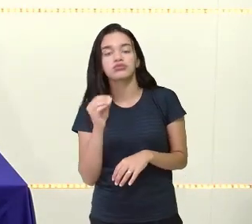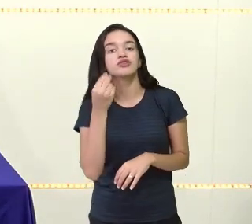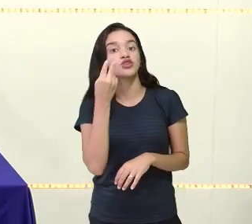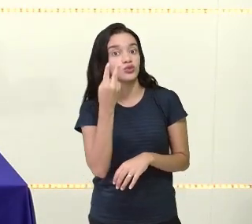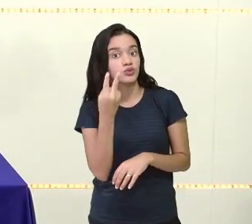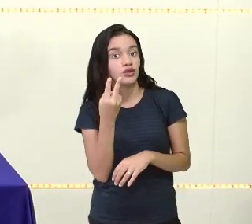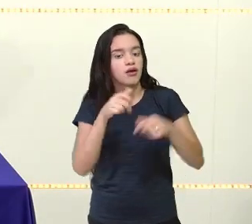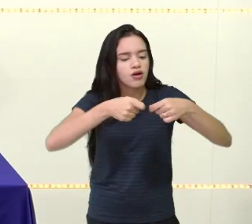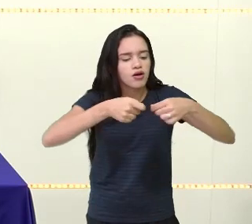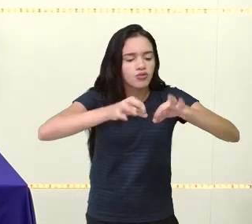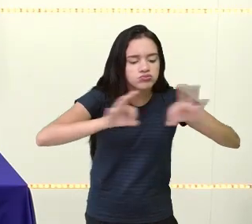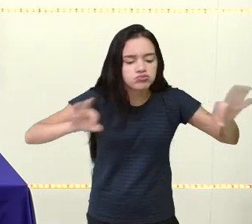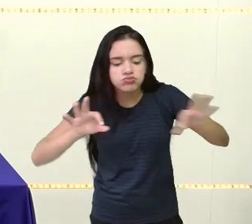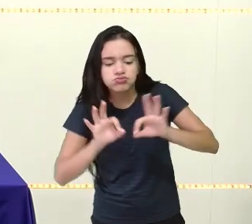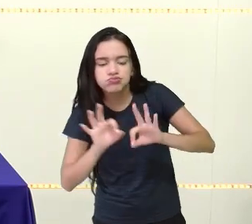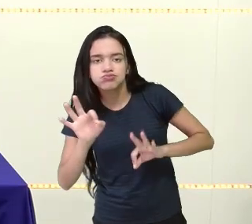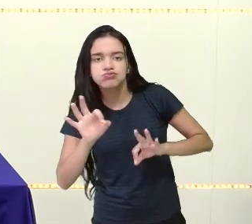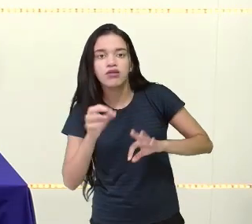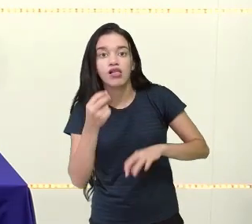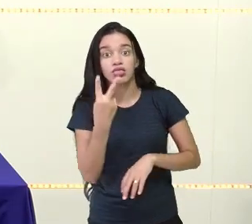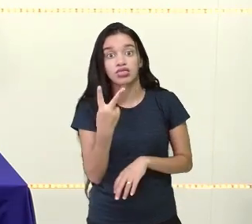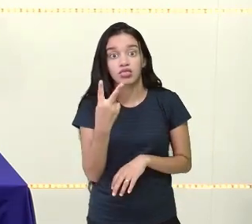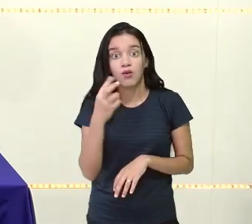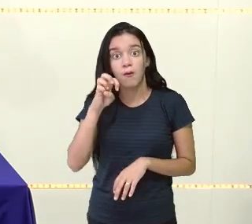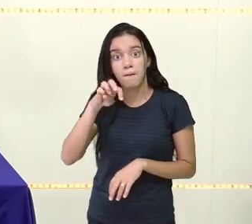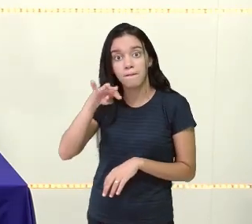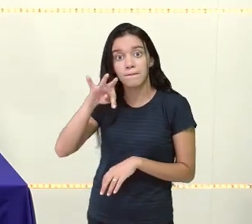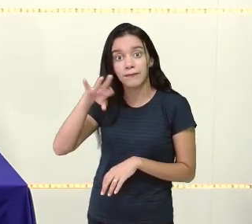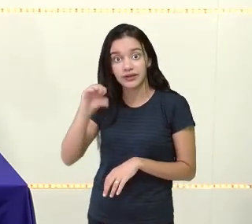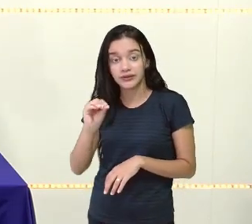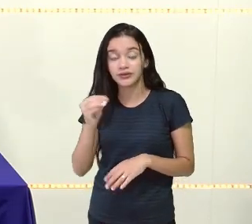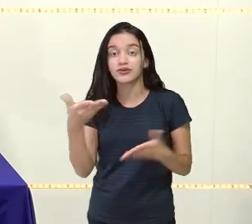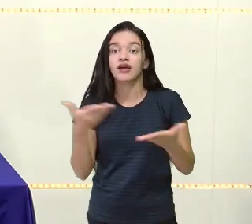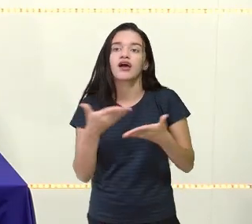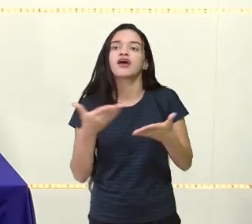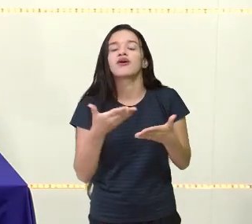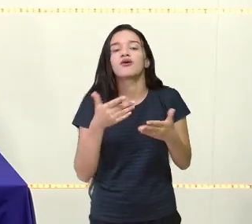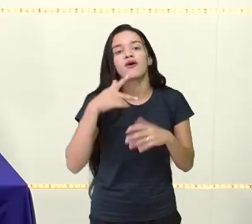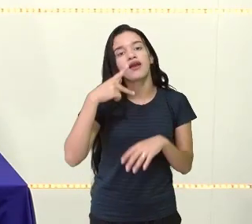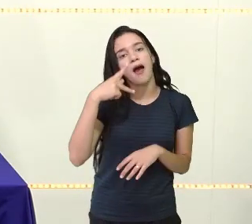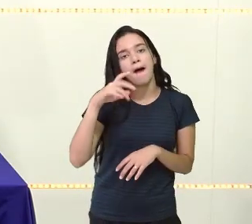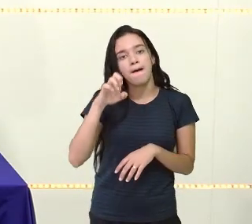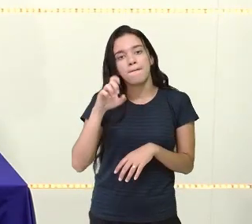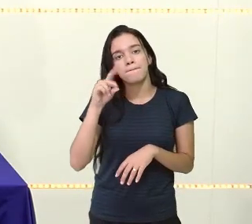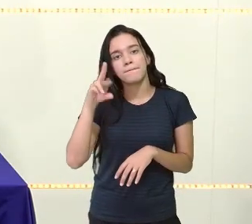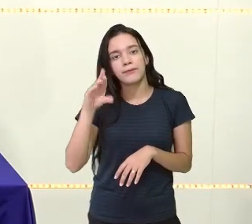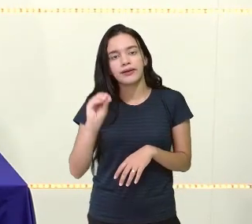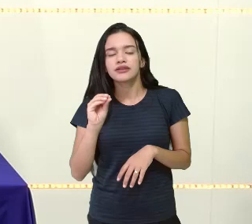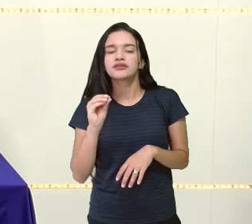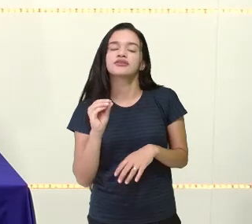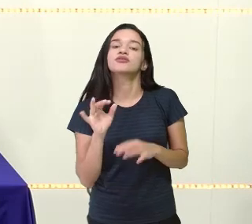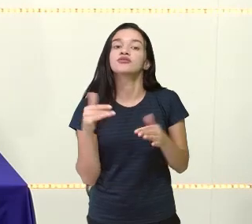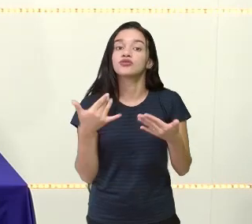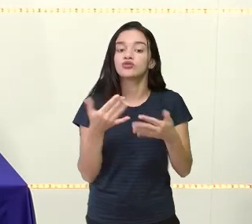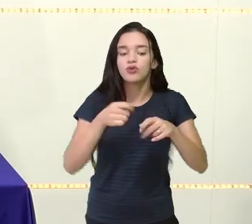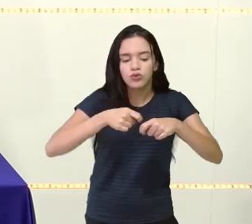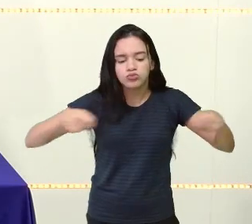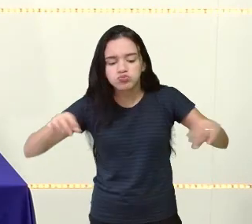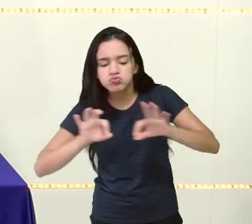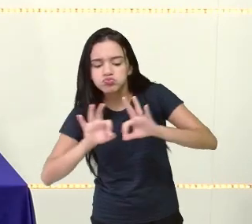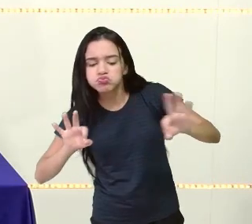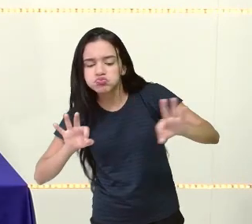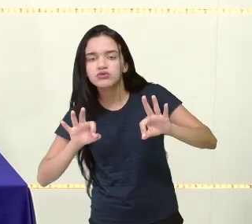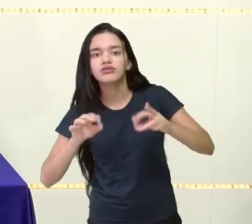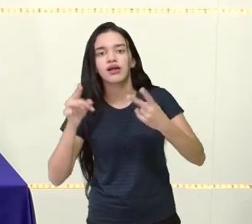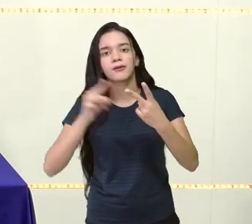metros. Já Pedro, quando mediu, deu 200 centímetros. Vocês conseguem identificar o que é que